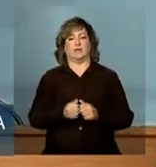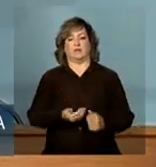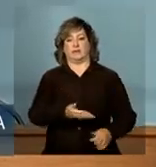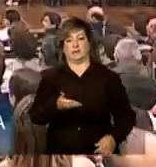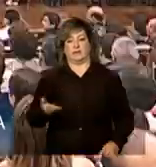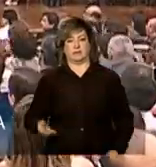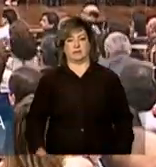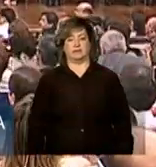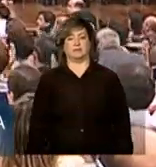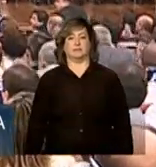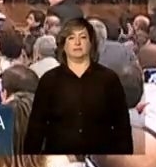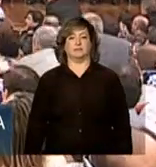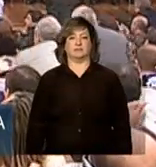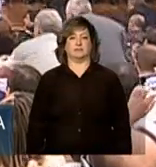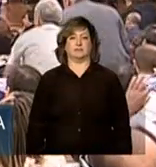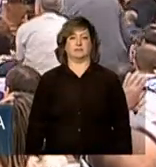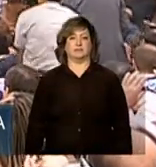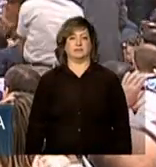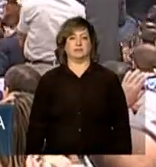vocês.